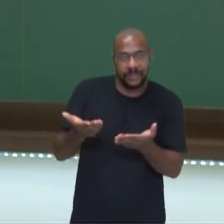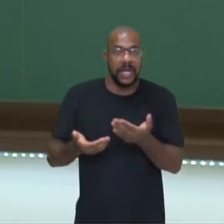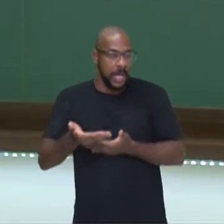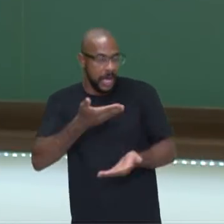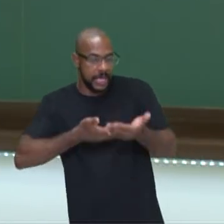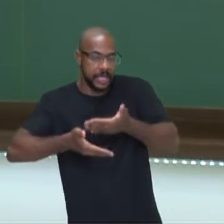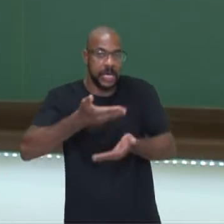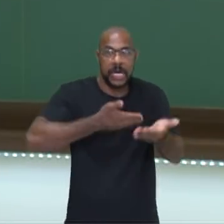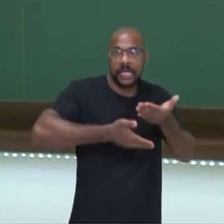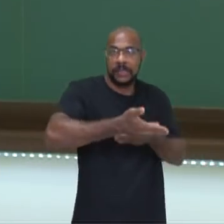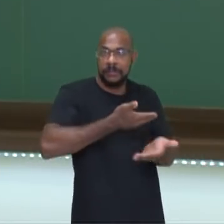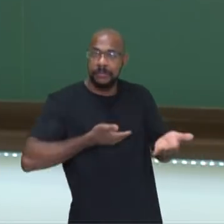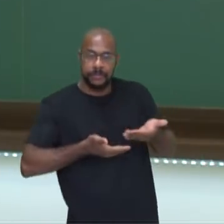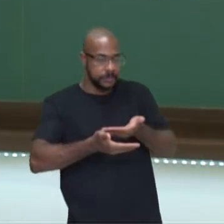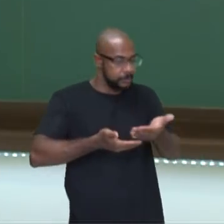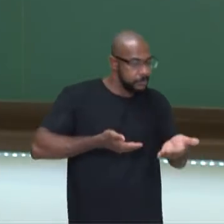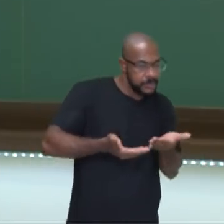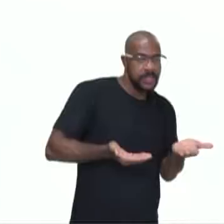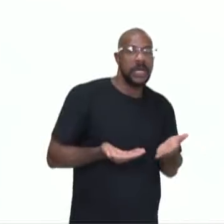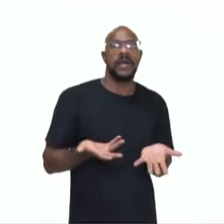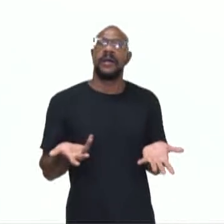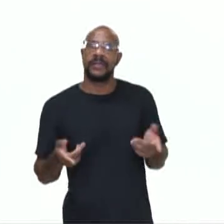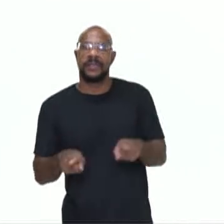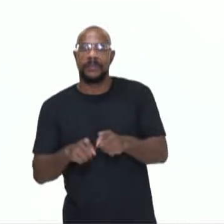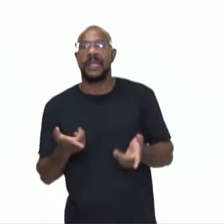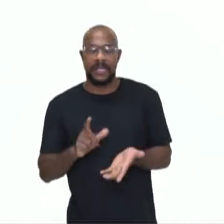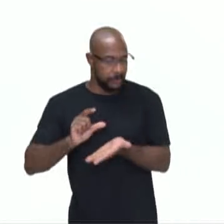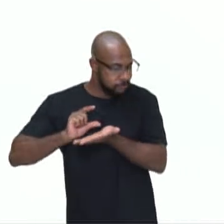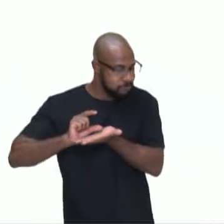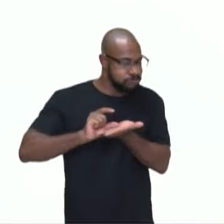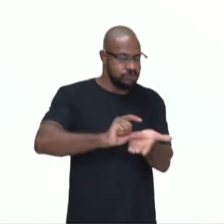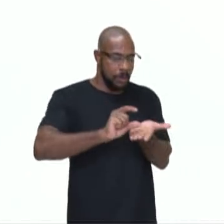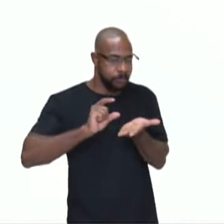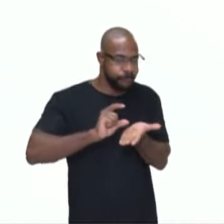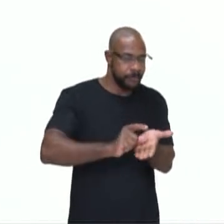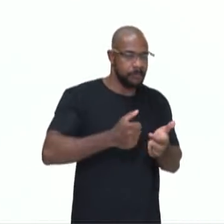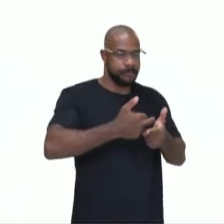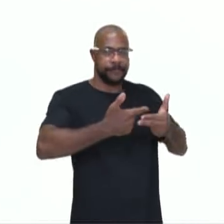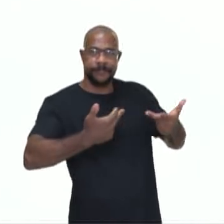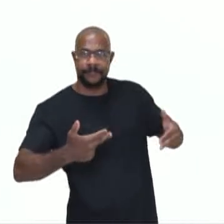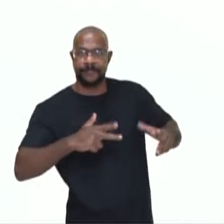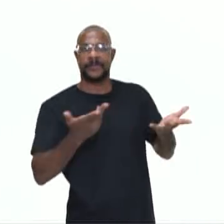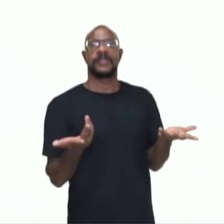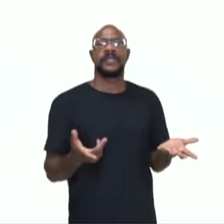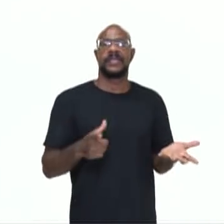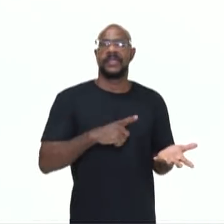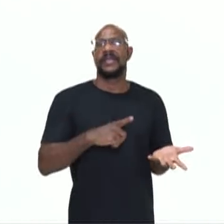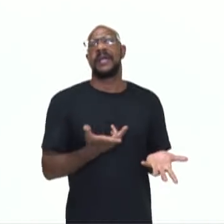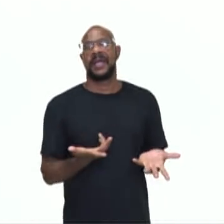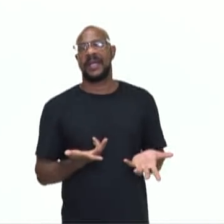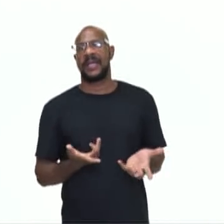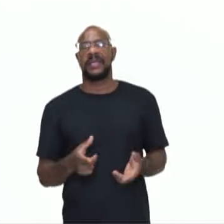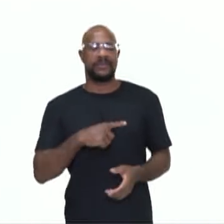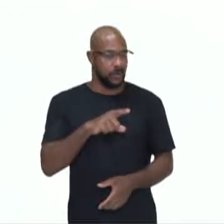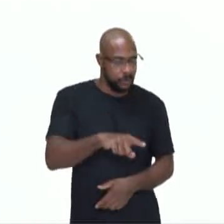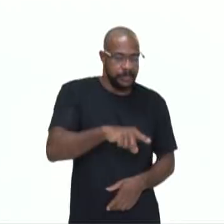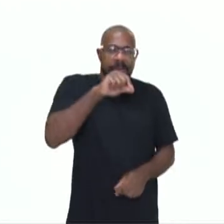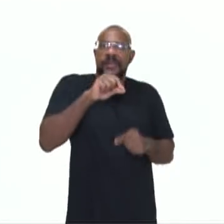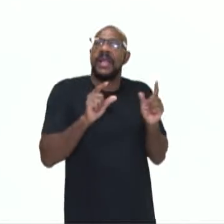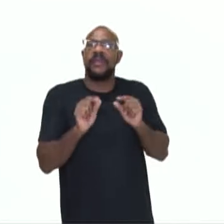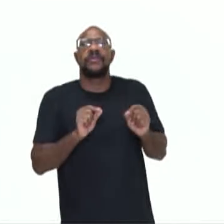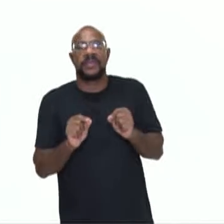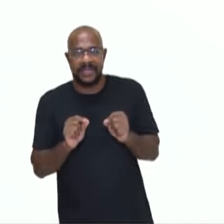ter todos os políticos a seu lado. Ele liberava verbas, benefícios e dava apoio político para os